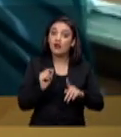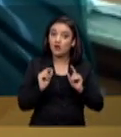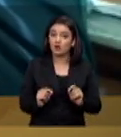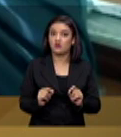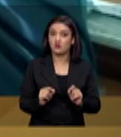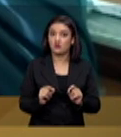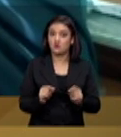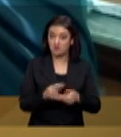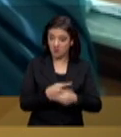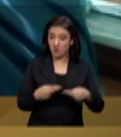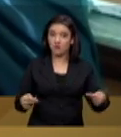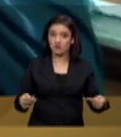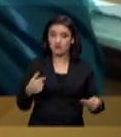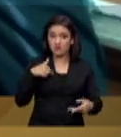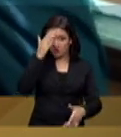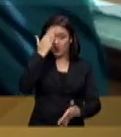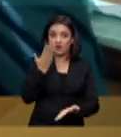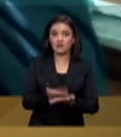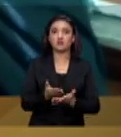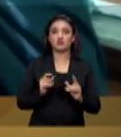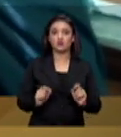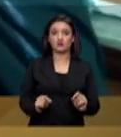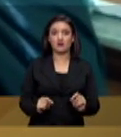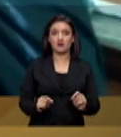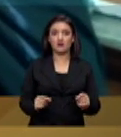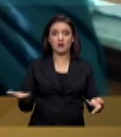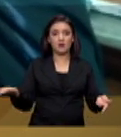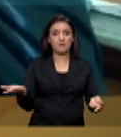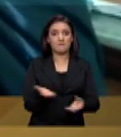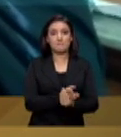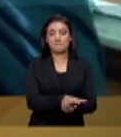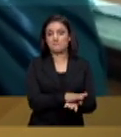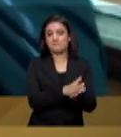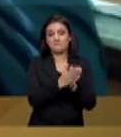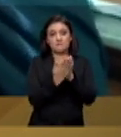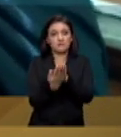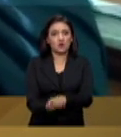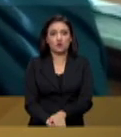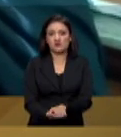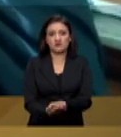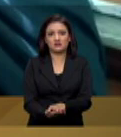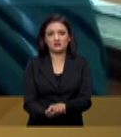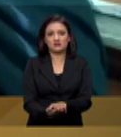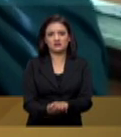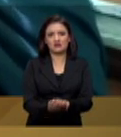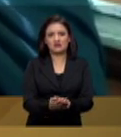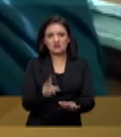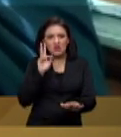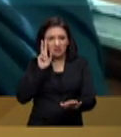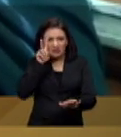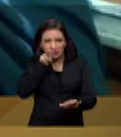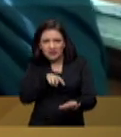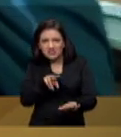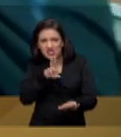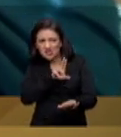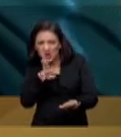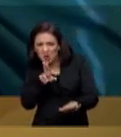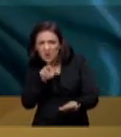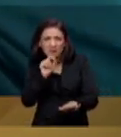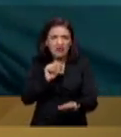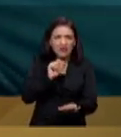fé. Processo, para mim, não tem capa. Processo, para mim, tem unicamente